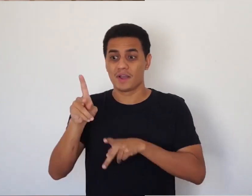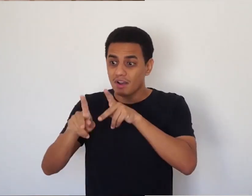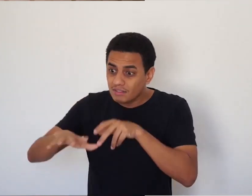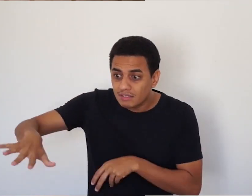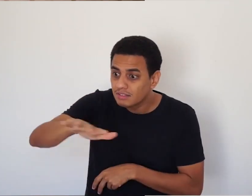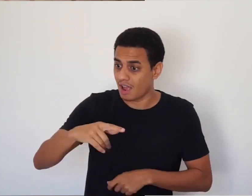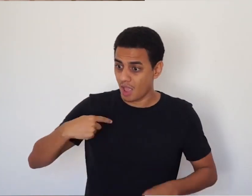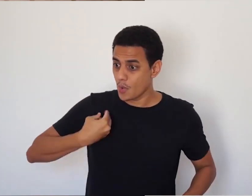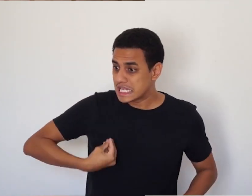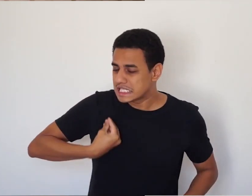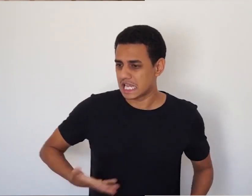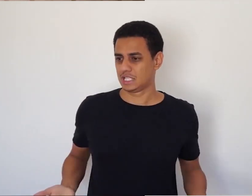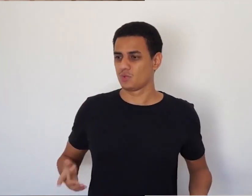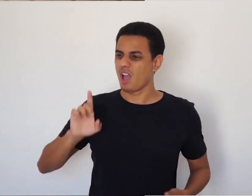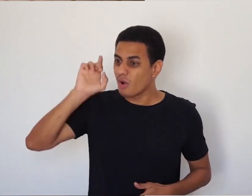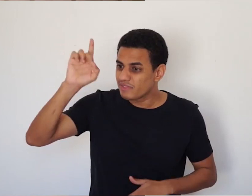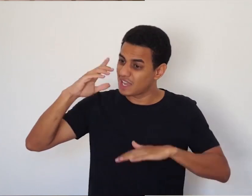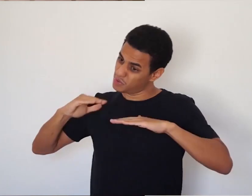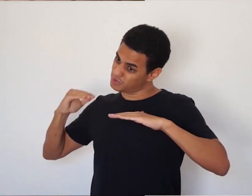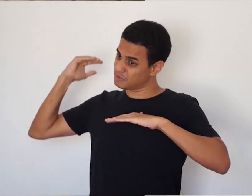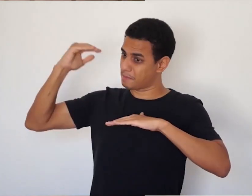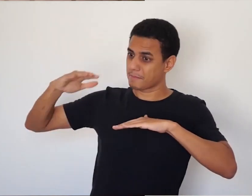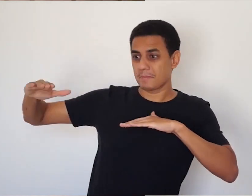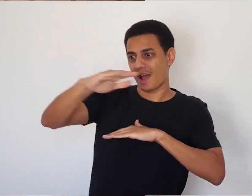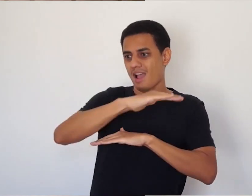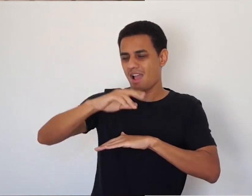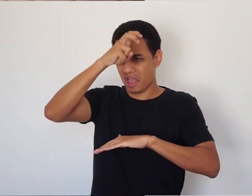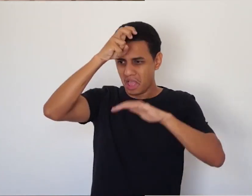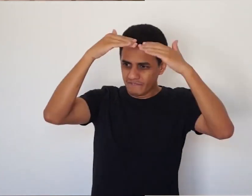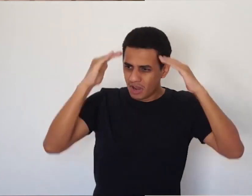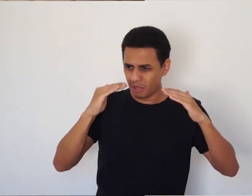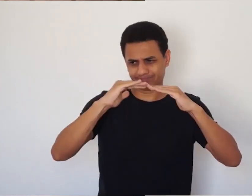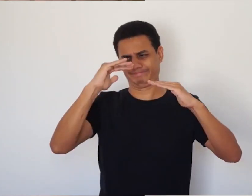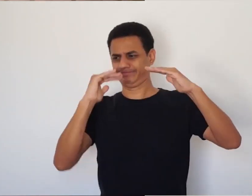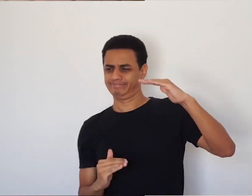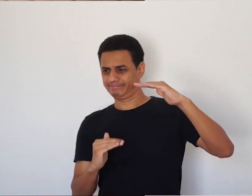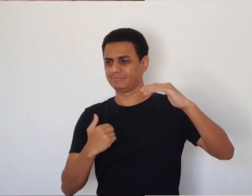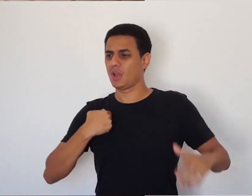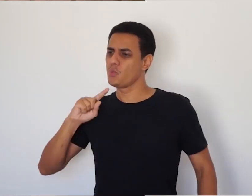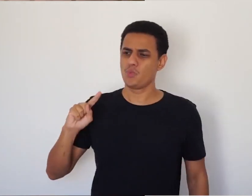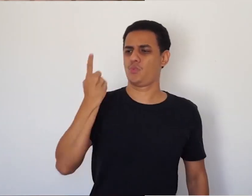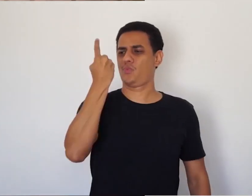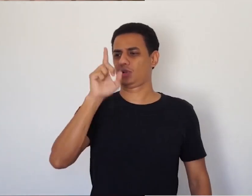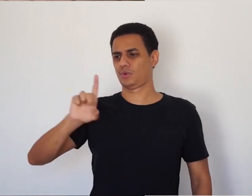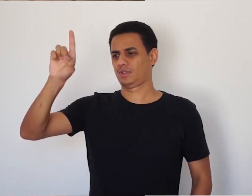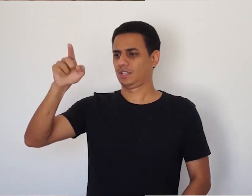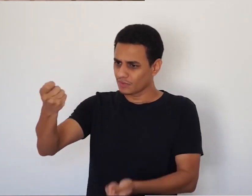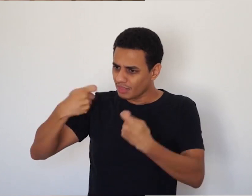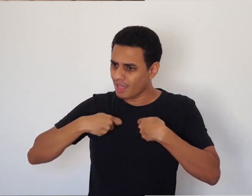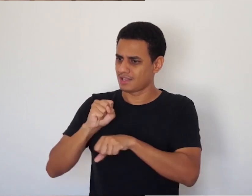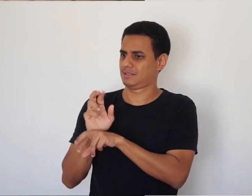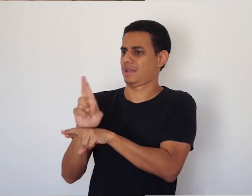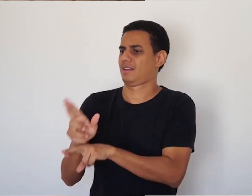ao Egito todo. Eu existo. Eu sou Deus acima de Faraó. Na verdade, eu sou o único Deus em quem você pode